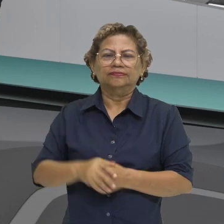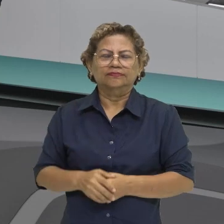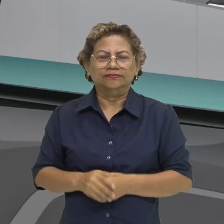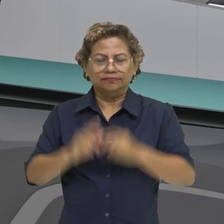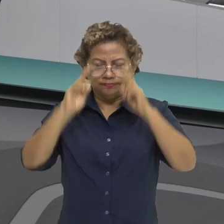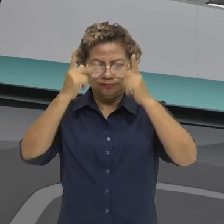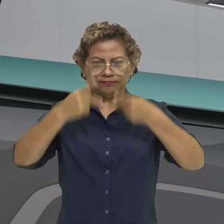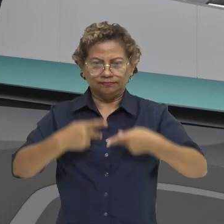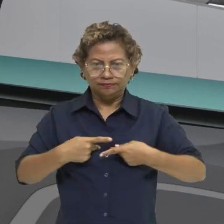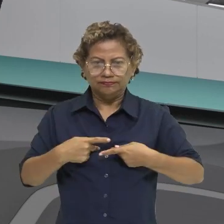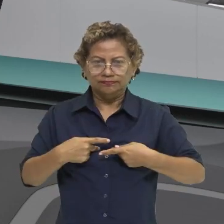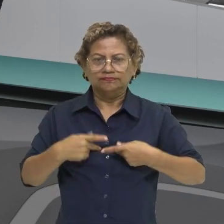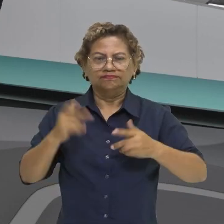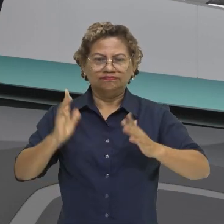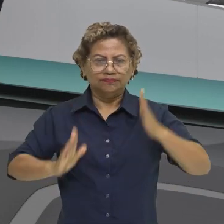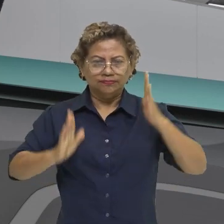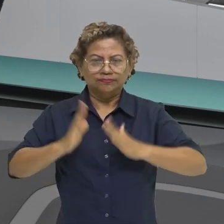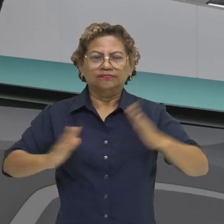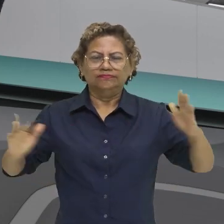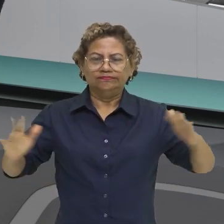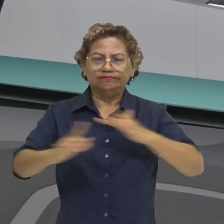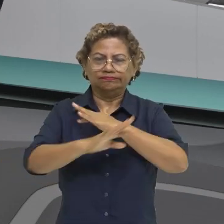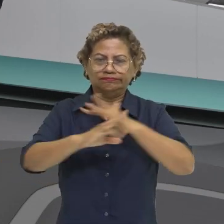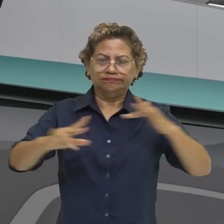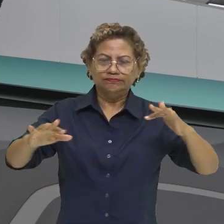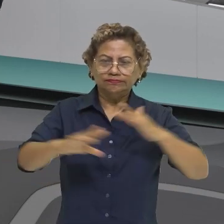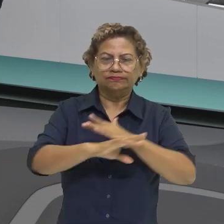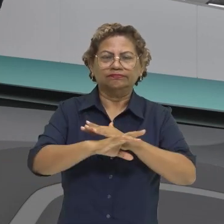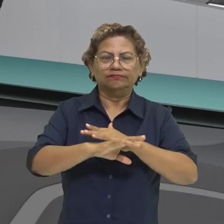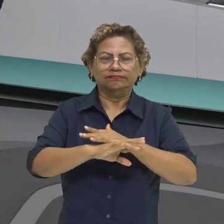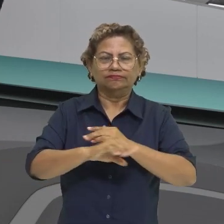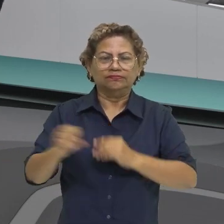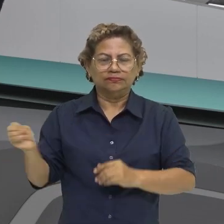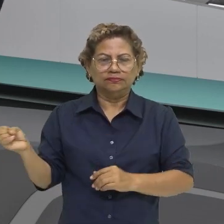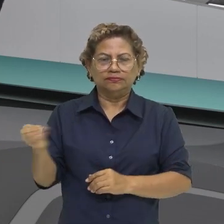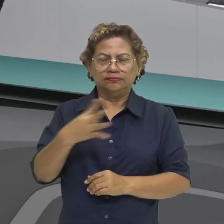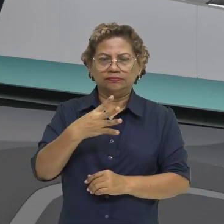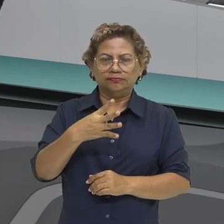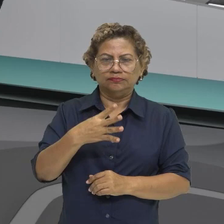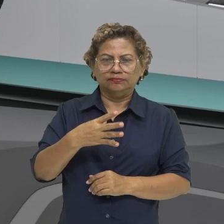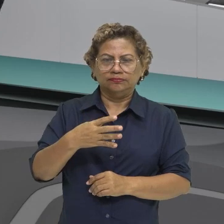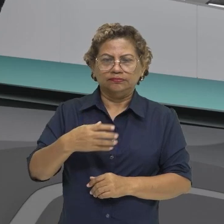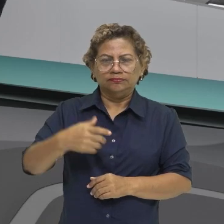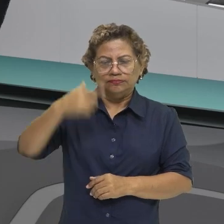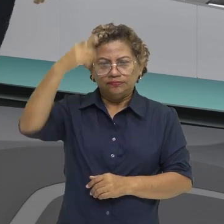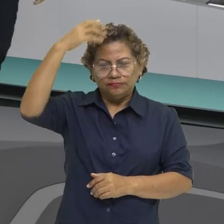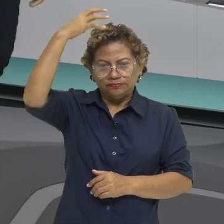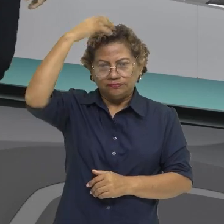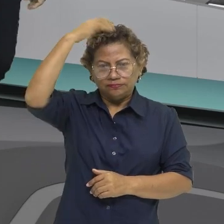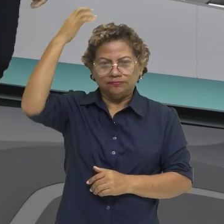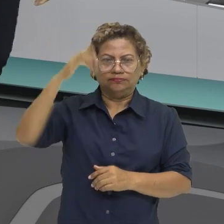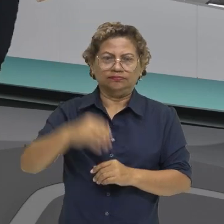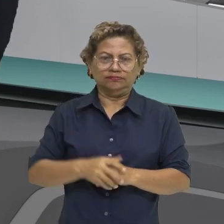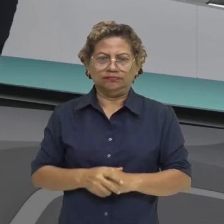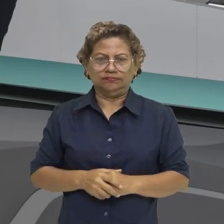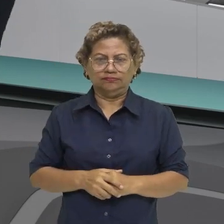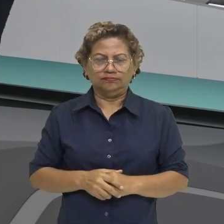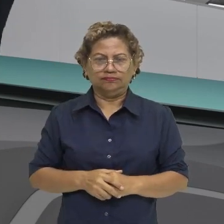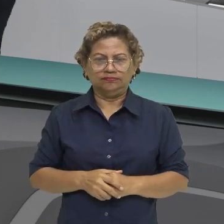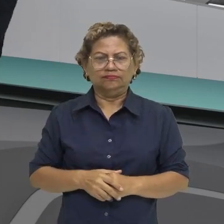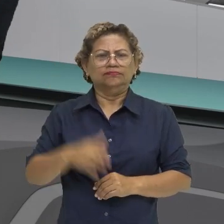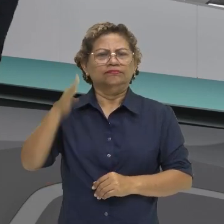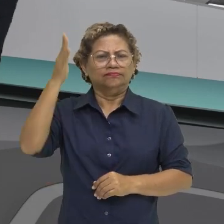E entre gente remota edificaram novo reino que tanto sublimaram. Cesse do sábio grego